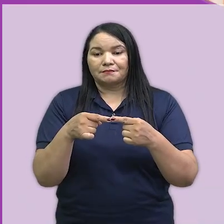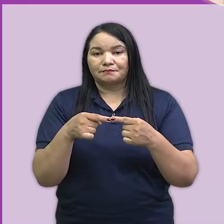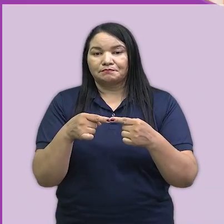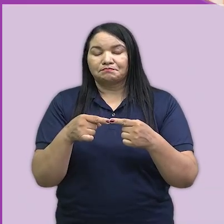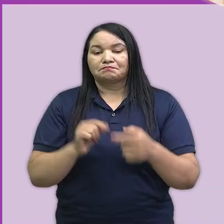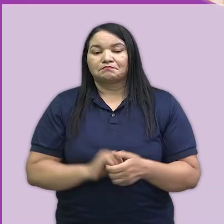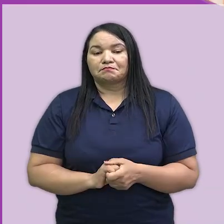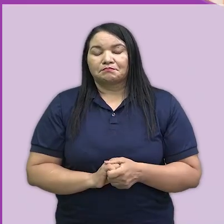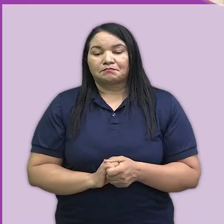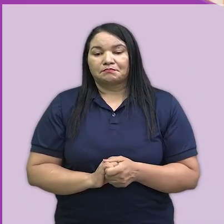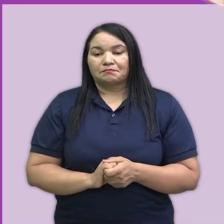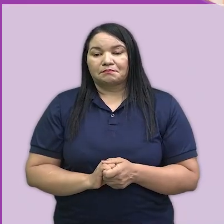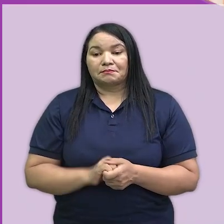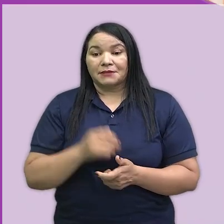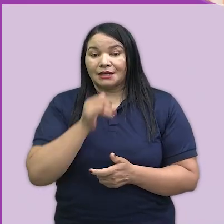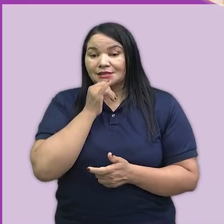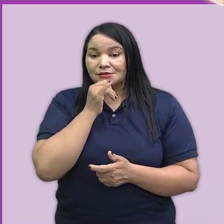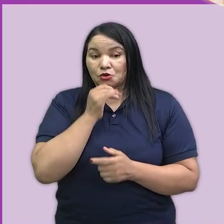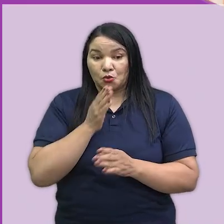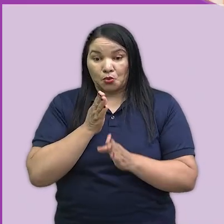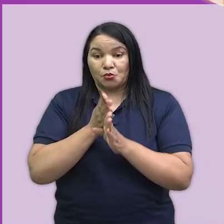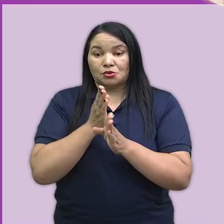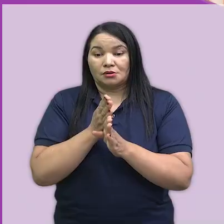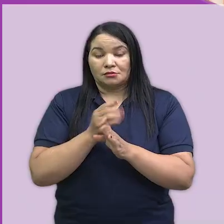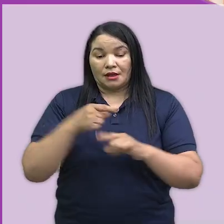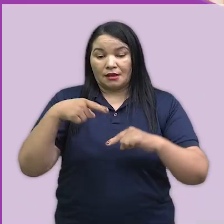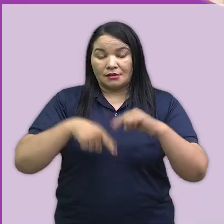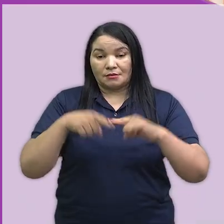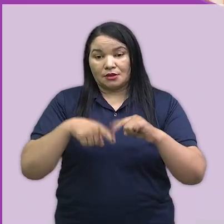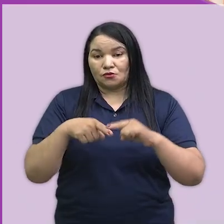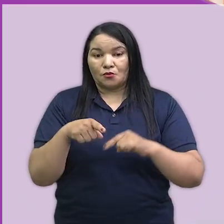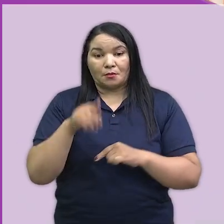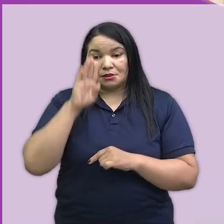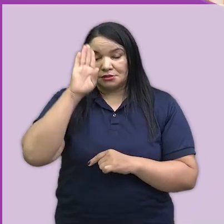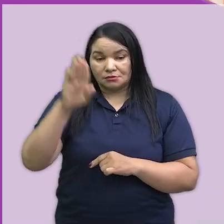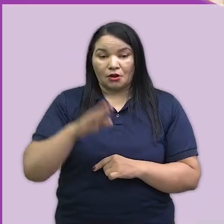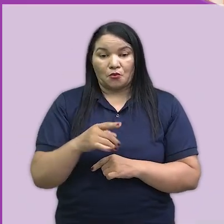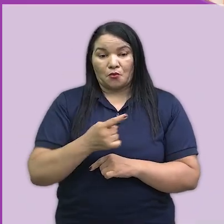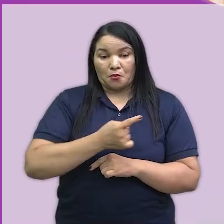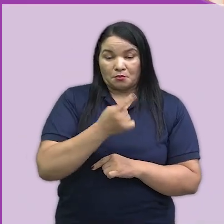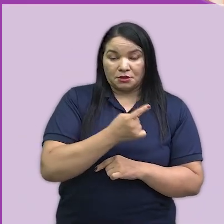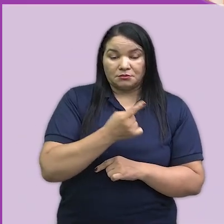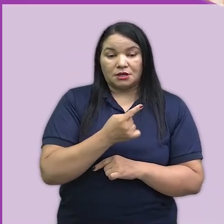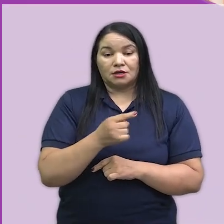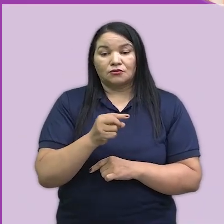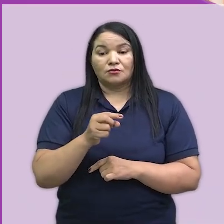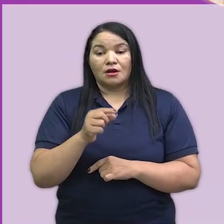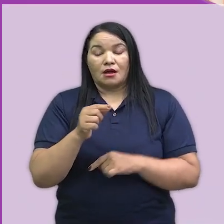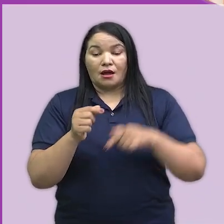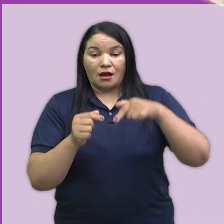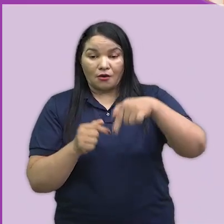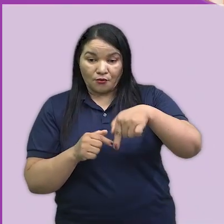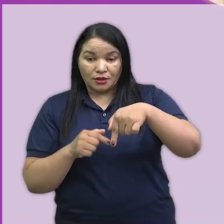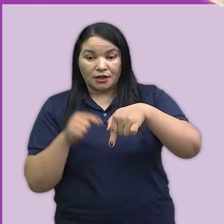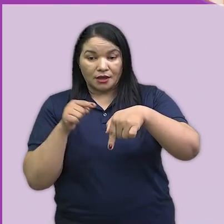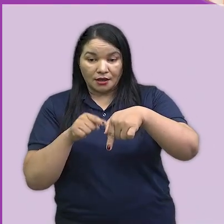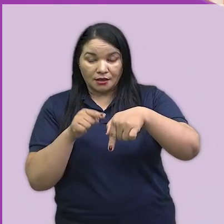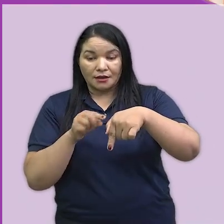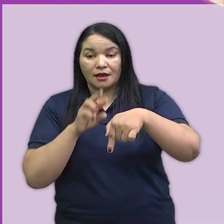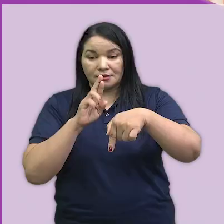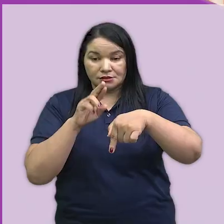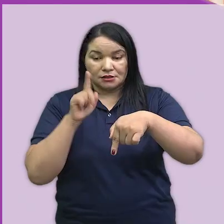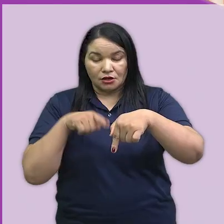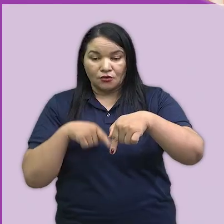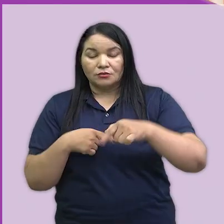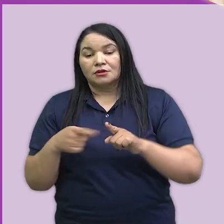bom? Identificando aí os elementos principais, né? O primeiro termo, a razão e o valor do nosso N, que é primordial